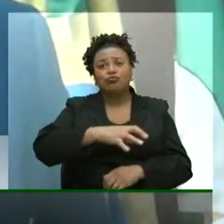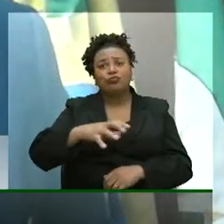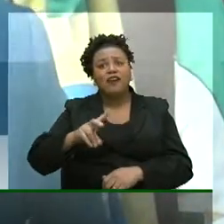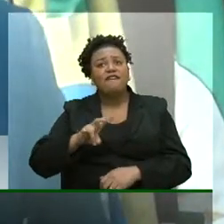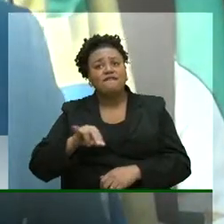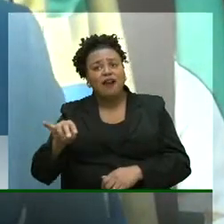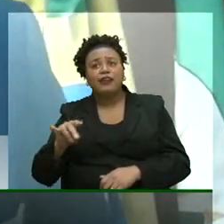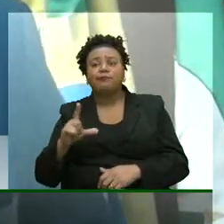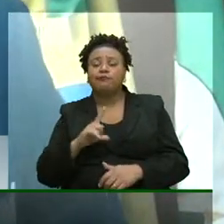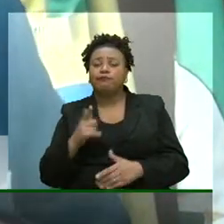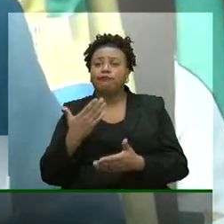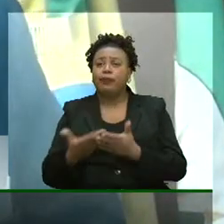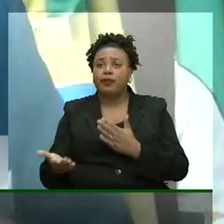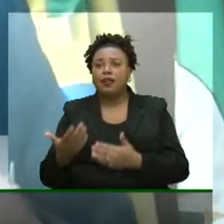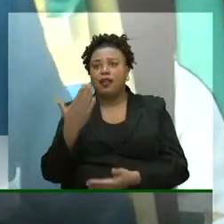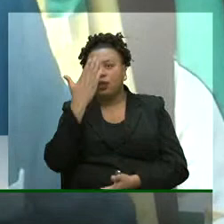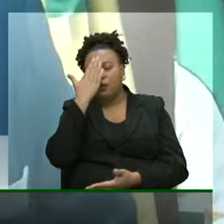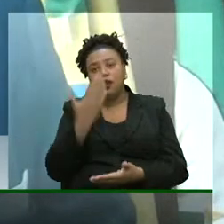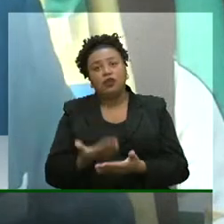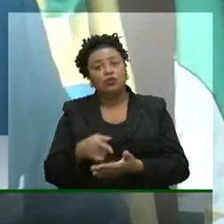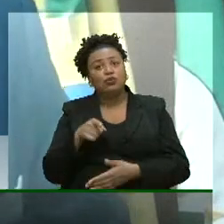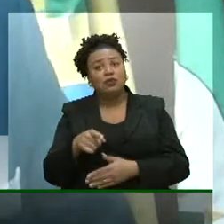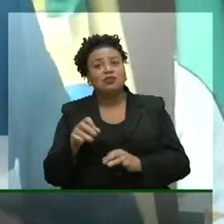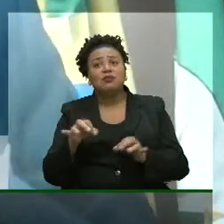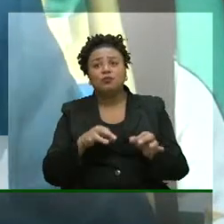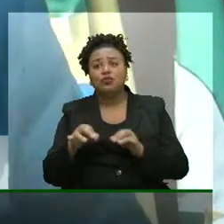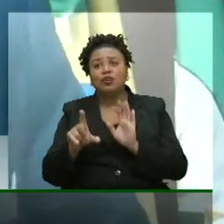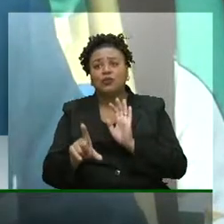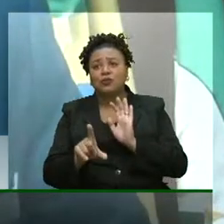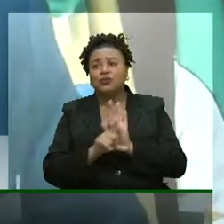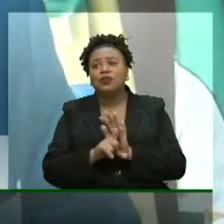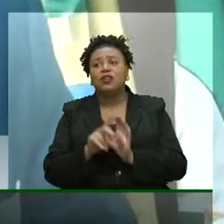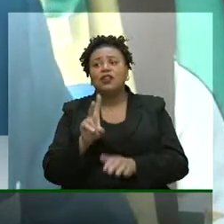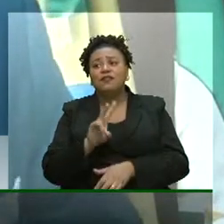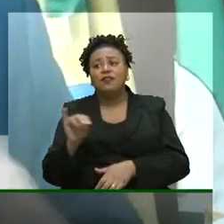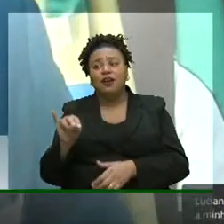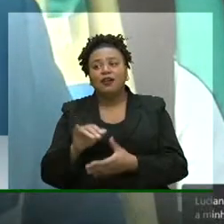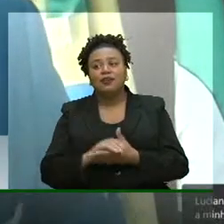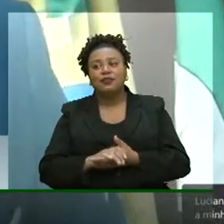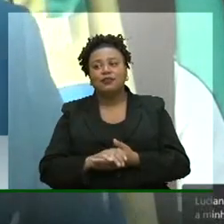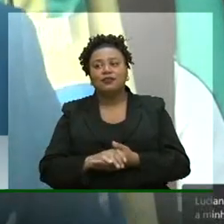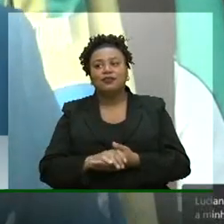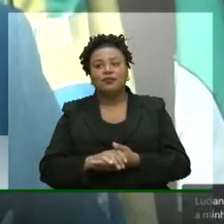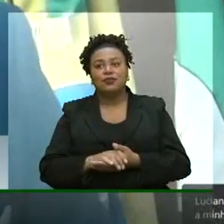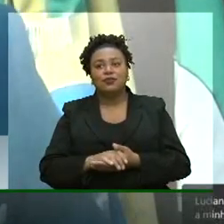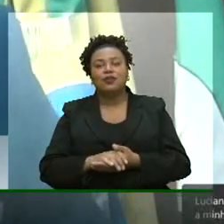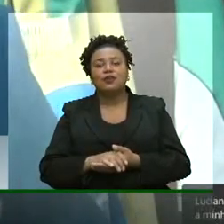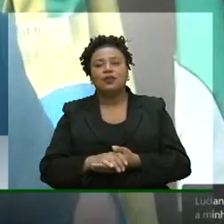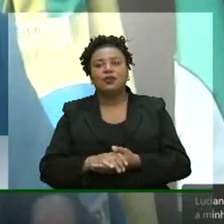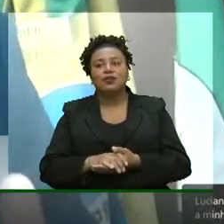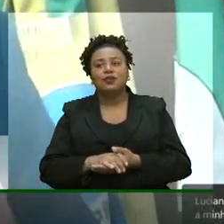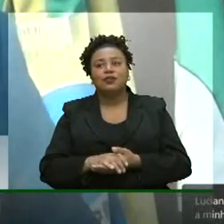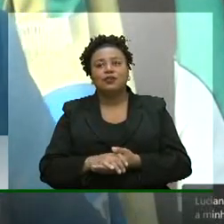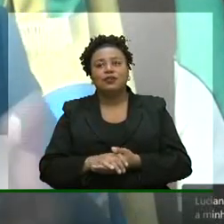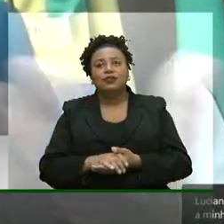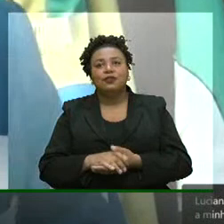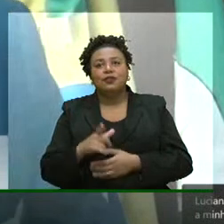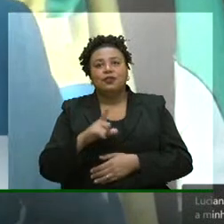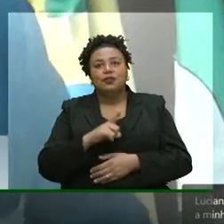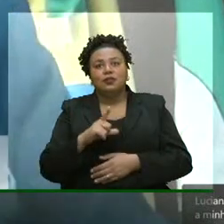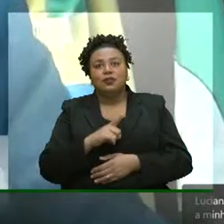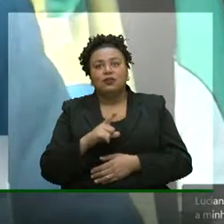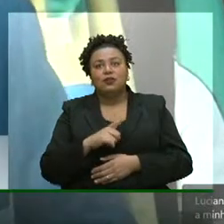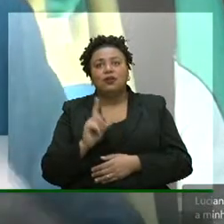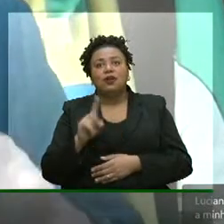ficar na chuva. Então, eu acredito que esse projeto de lei vai sim beneficiar os transportadores escolares. Inclusive, quero